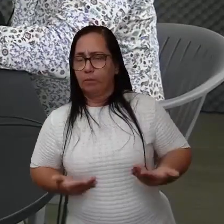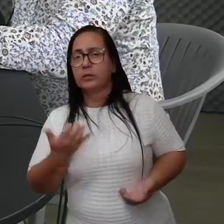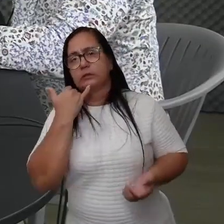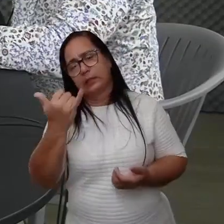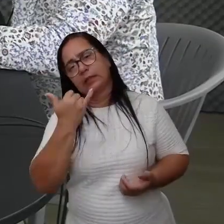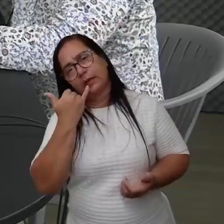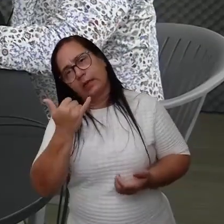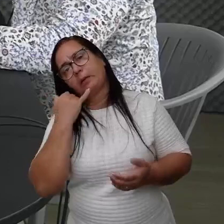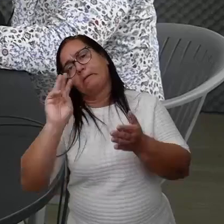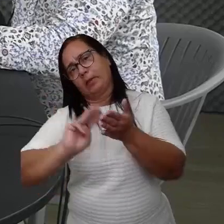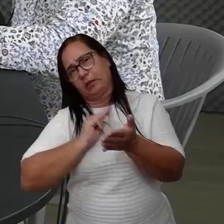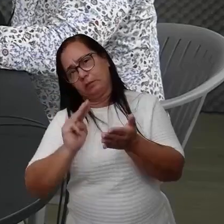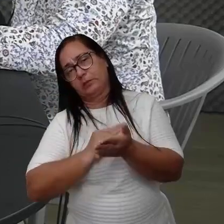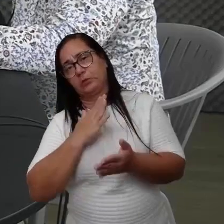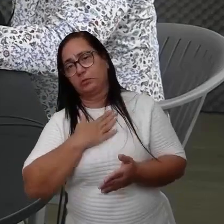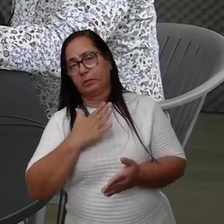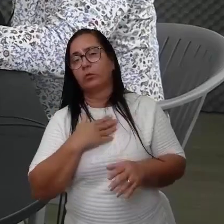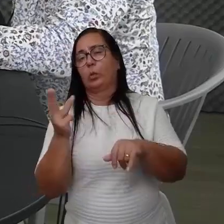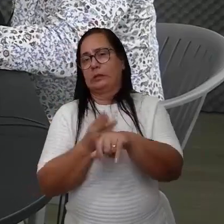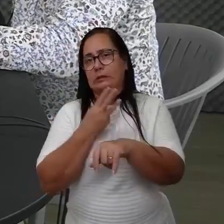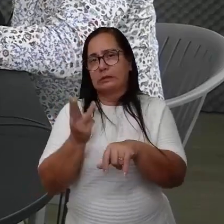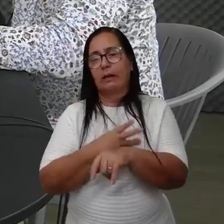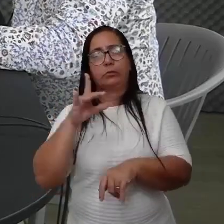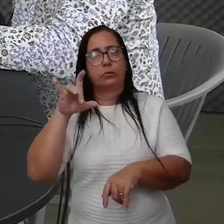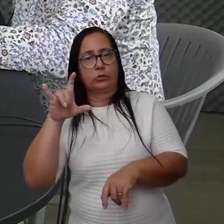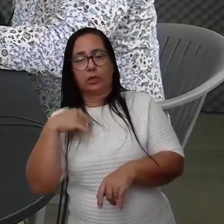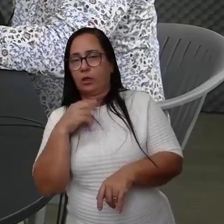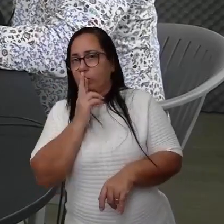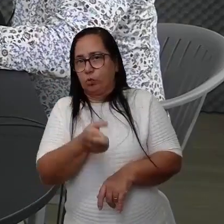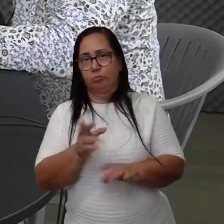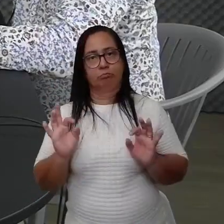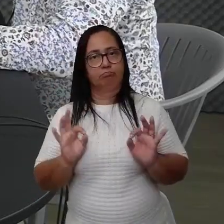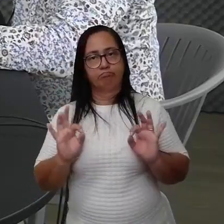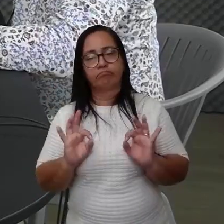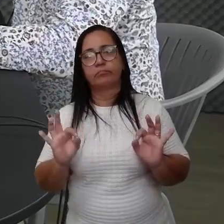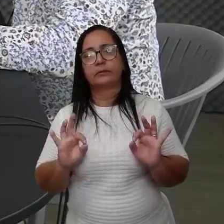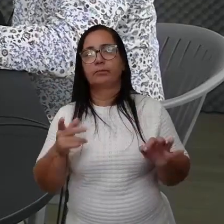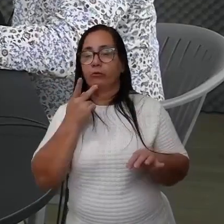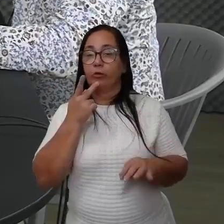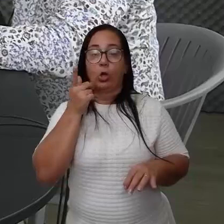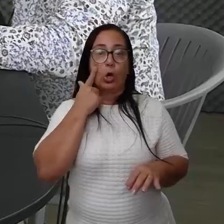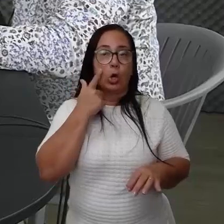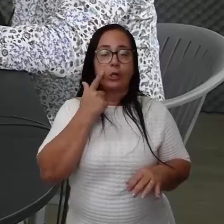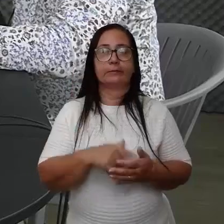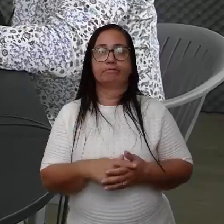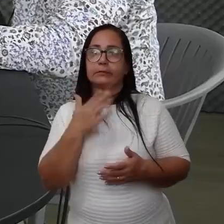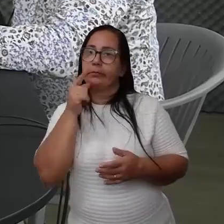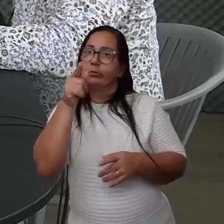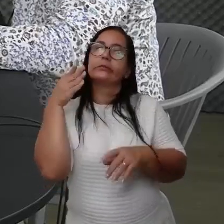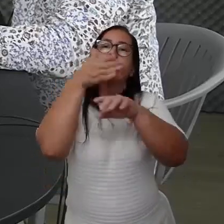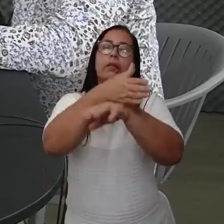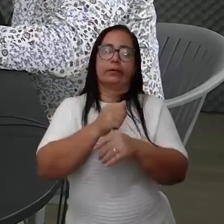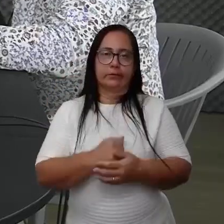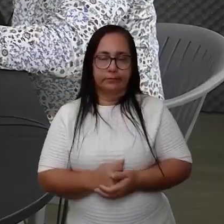tinham mandado mensagem, mesma coisa, WhatsApp, Instagram, e não respondia. E aí eu disse assim, olha, acho que vocês vão ter que ir lá para